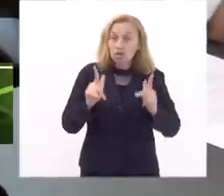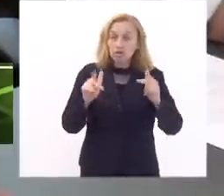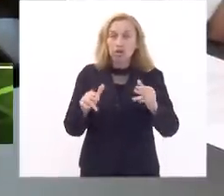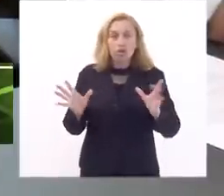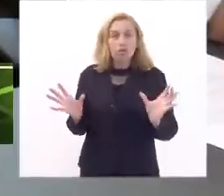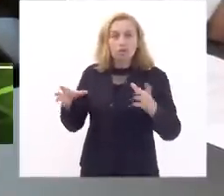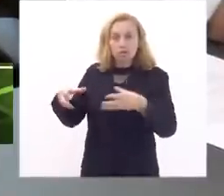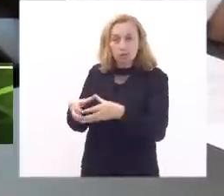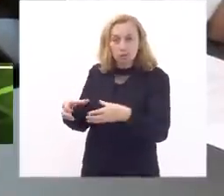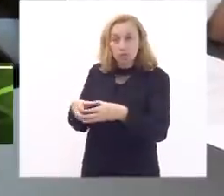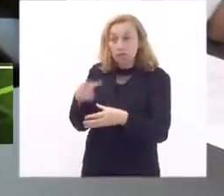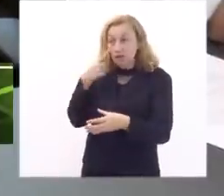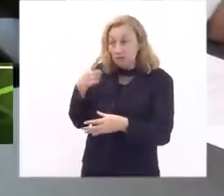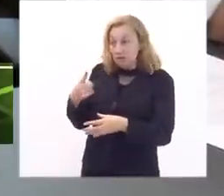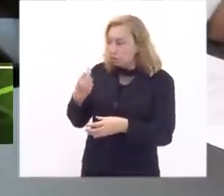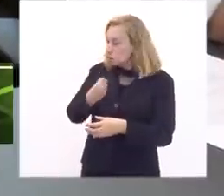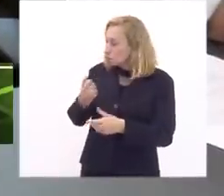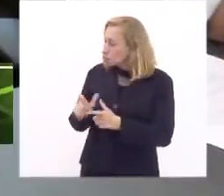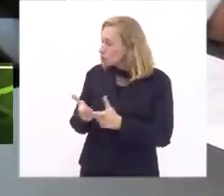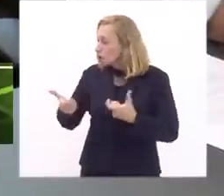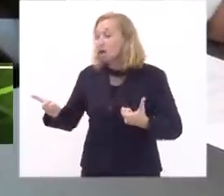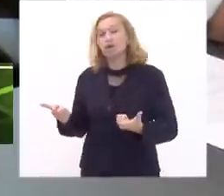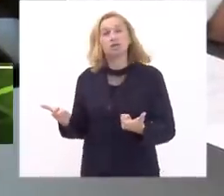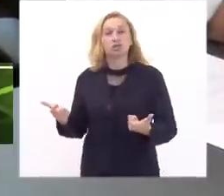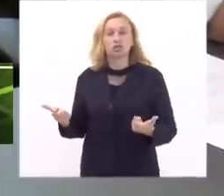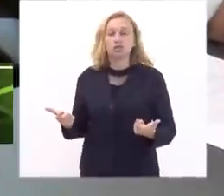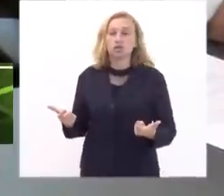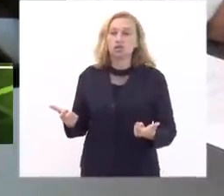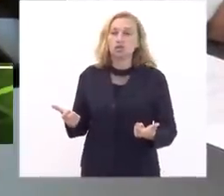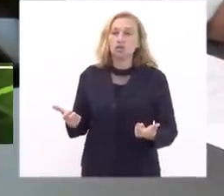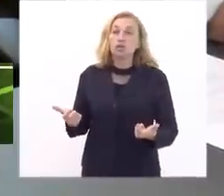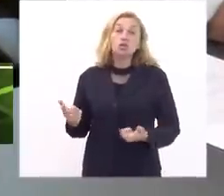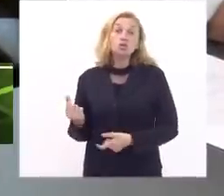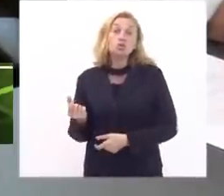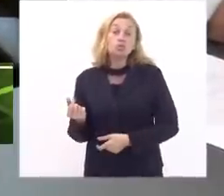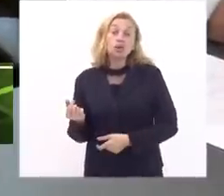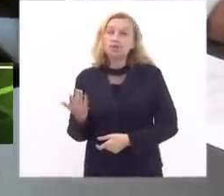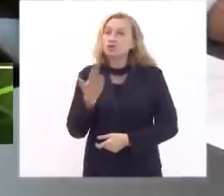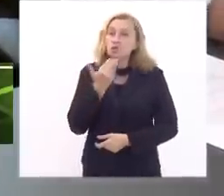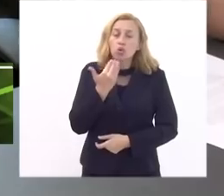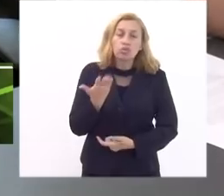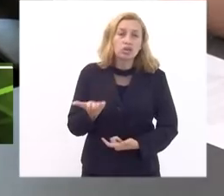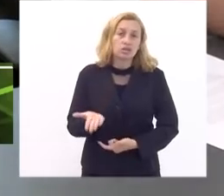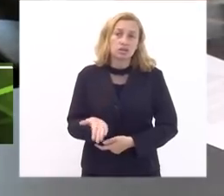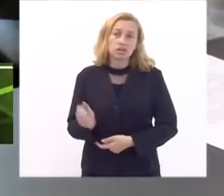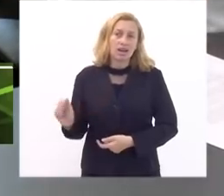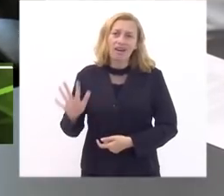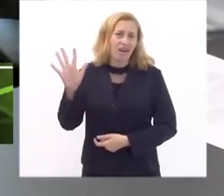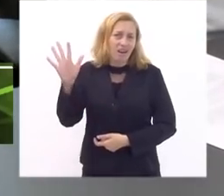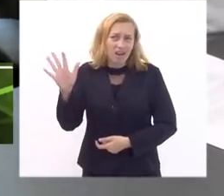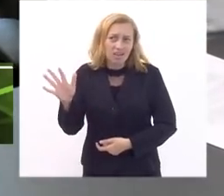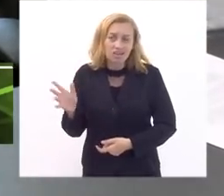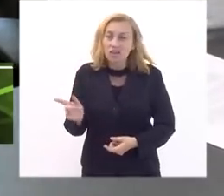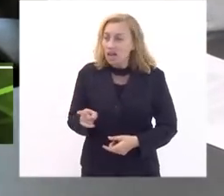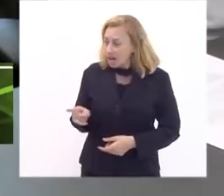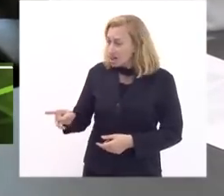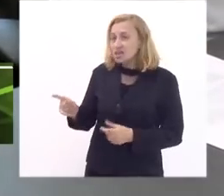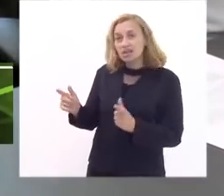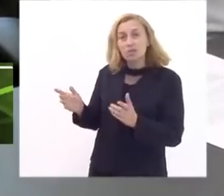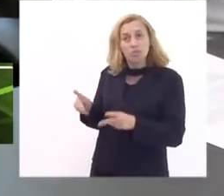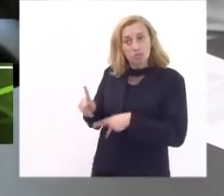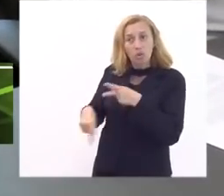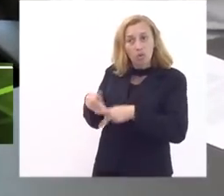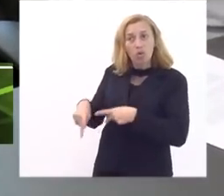população está vendo um aumento absurdo do preço dos alimentos. É essa população hoje que